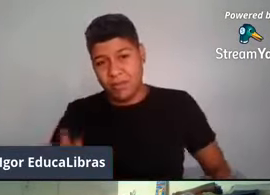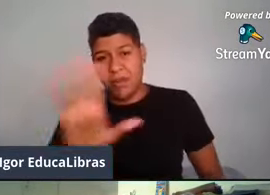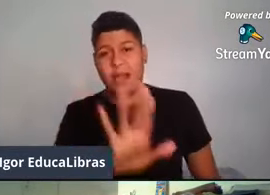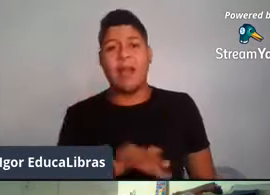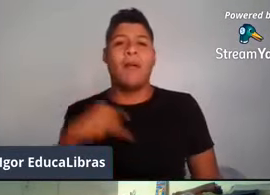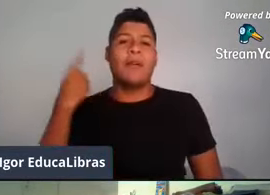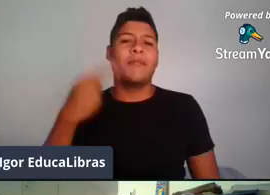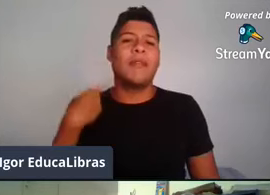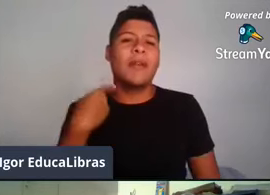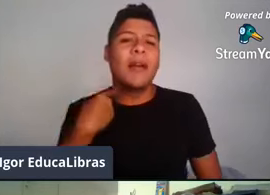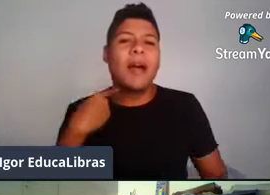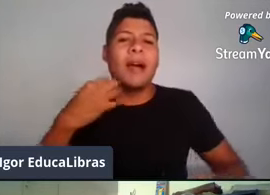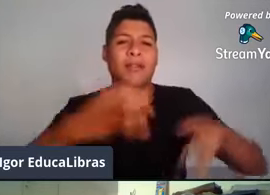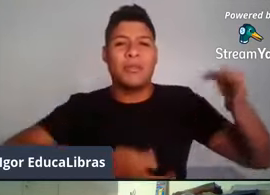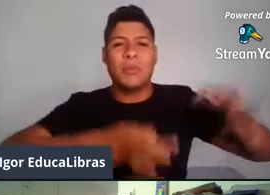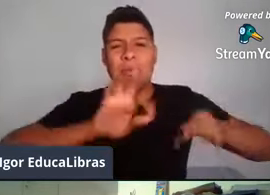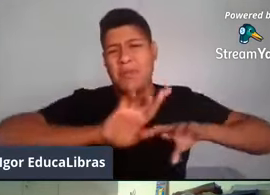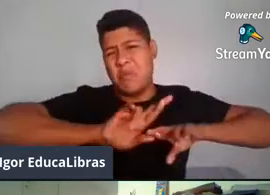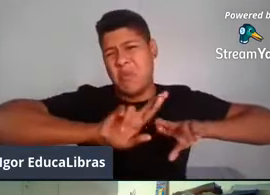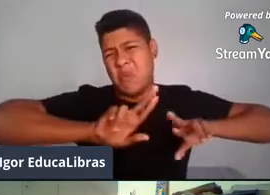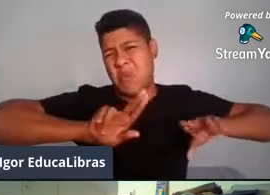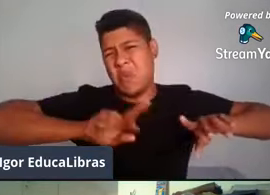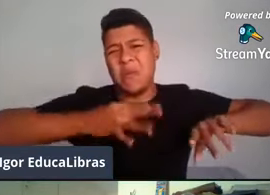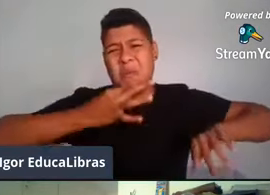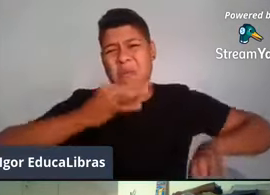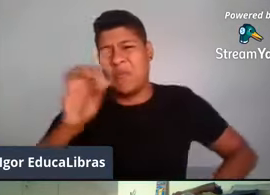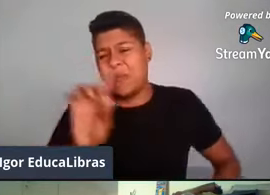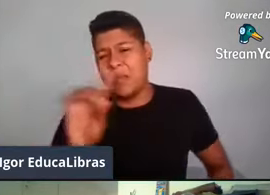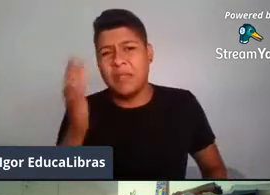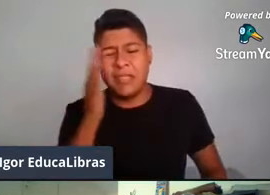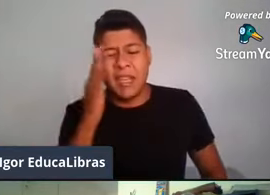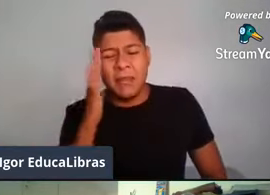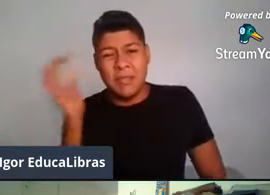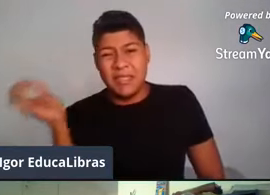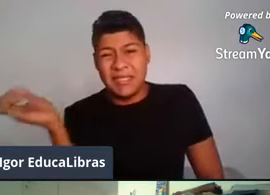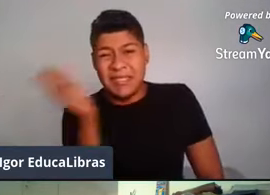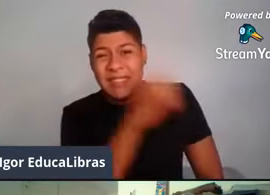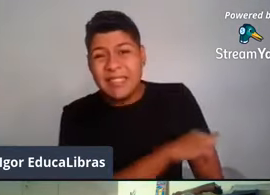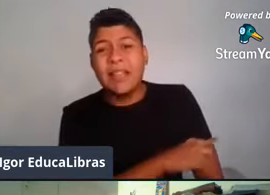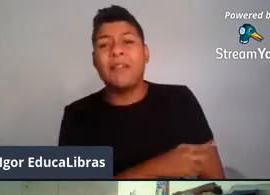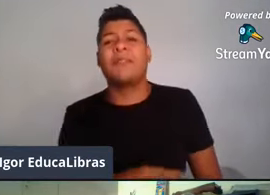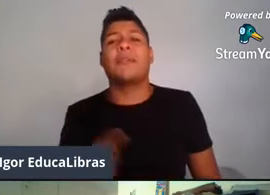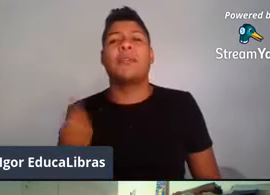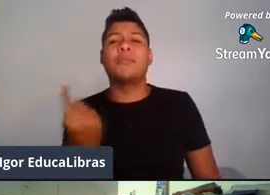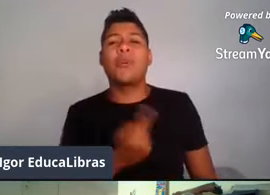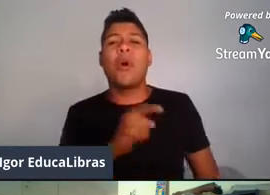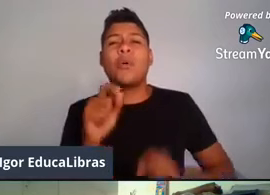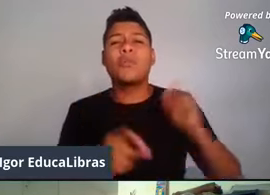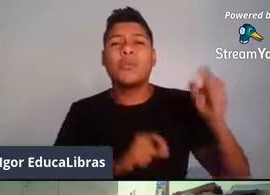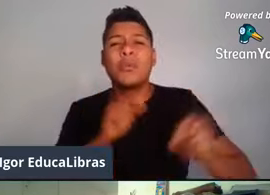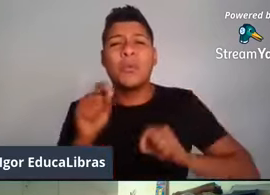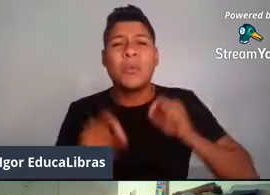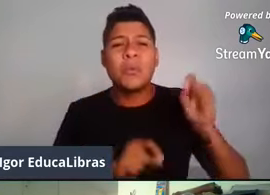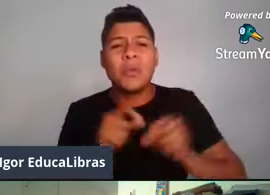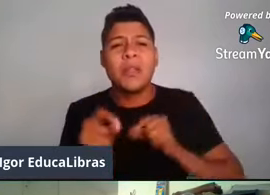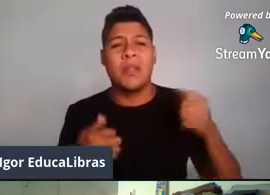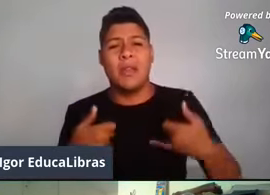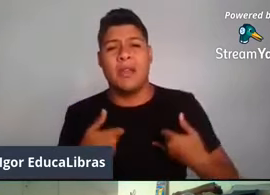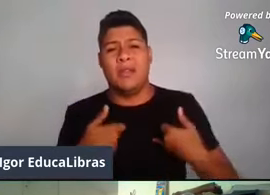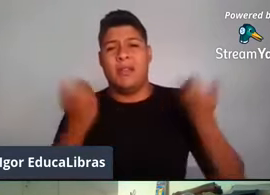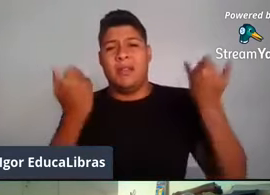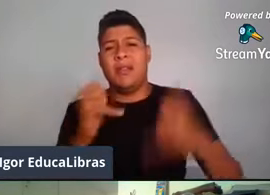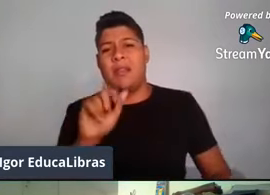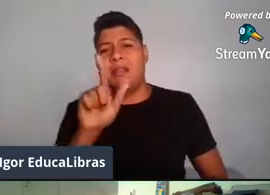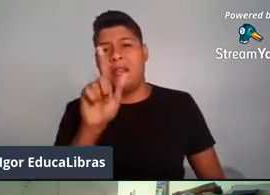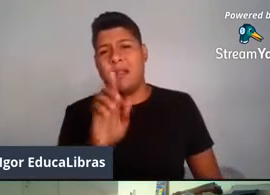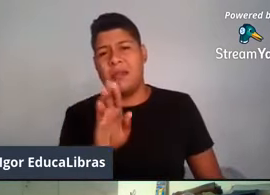juízes, promotores mesmo, né? Então, eu acho que é um grande desafio nosso, agora, inclusive no aniversário da LBI, no começo